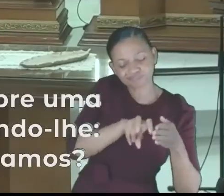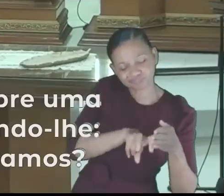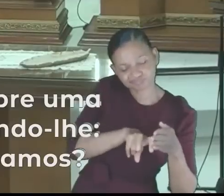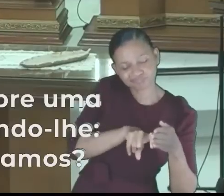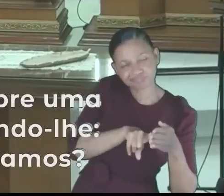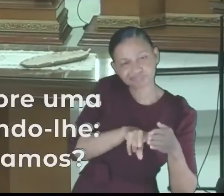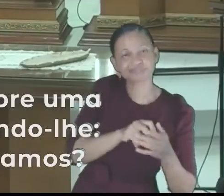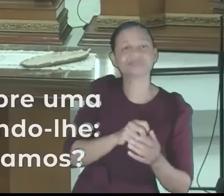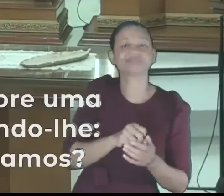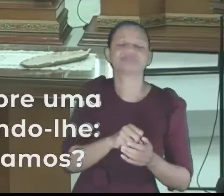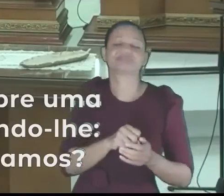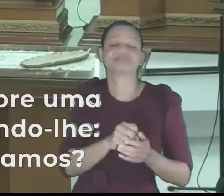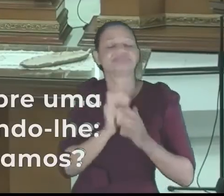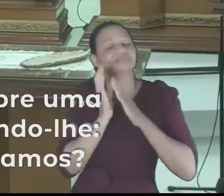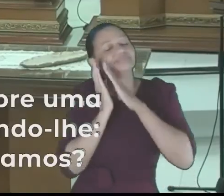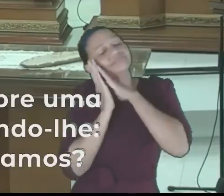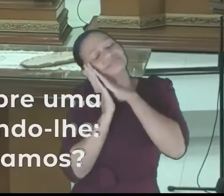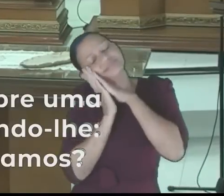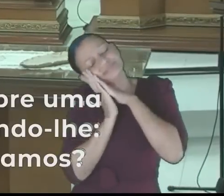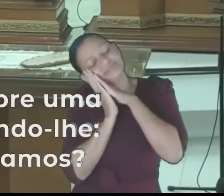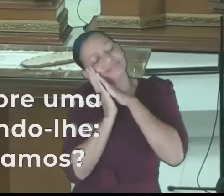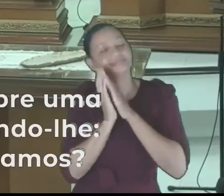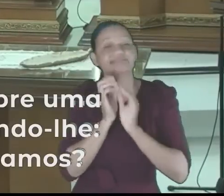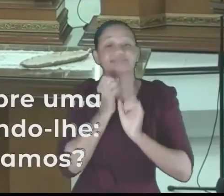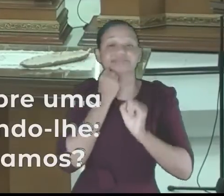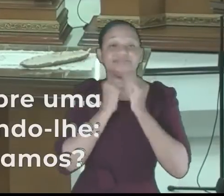Salmo 144, 23.